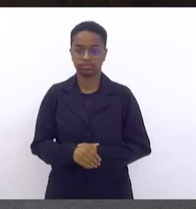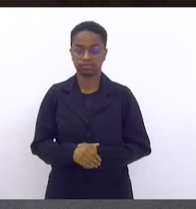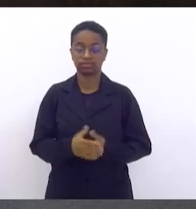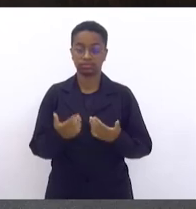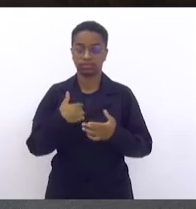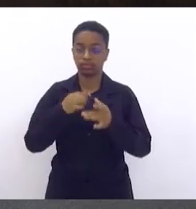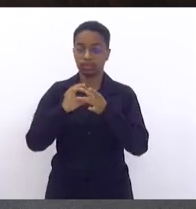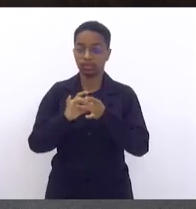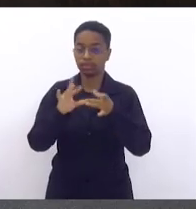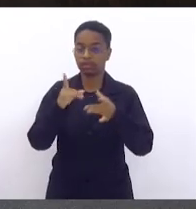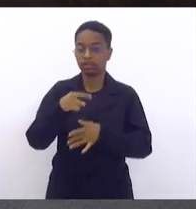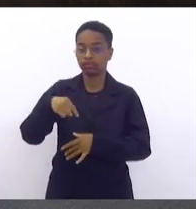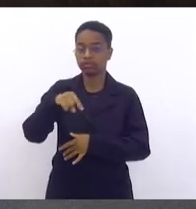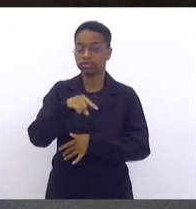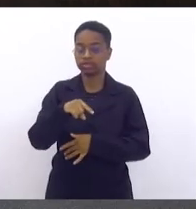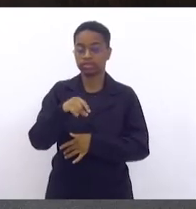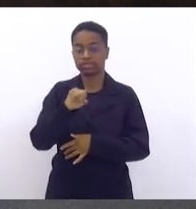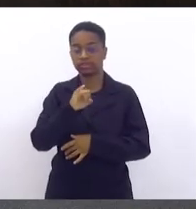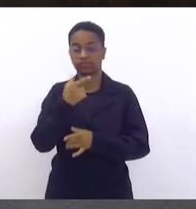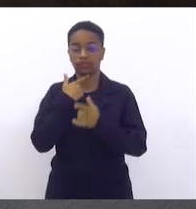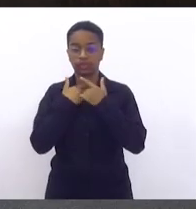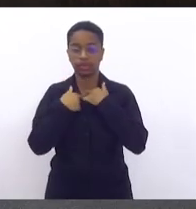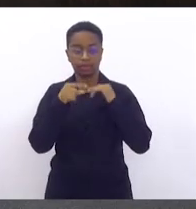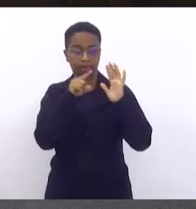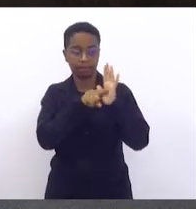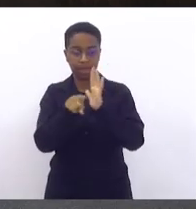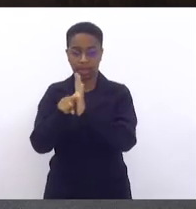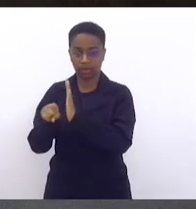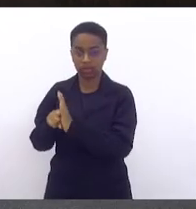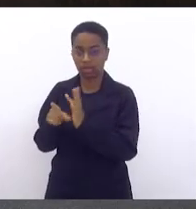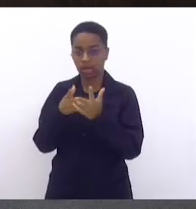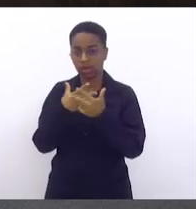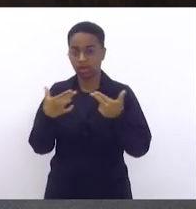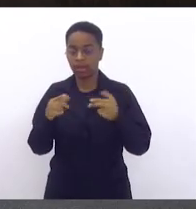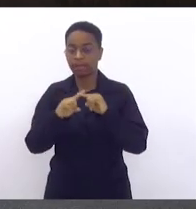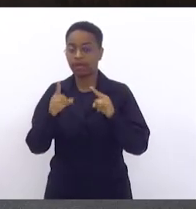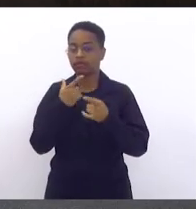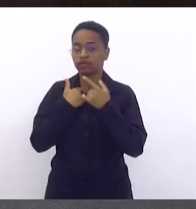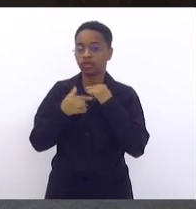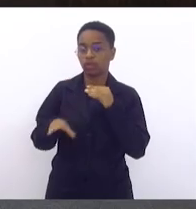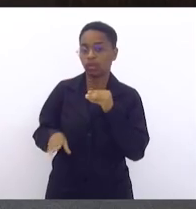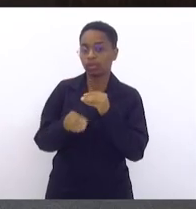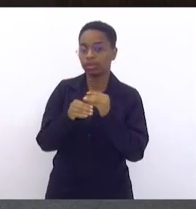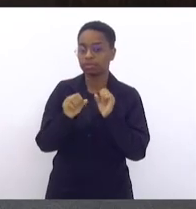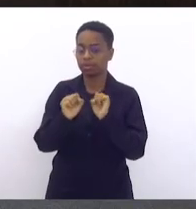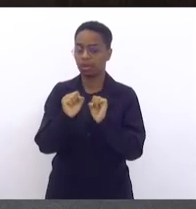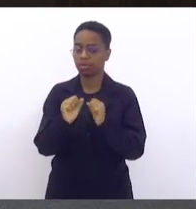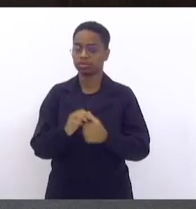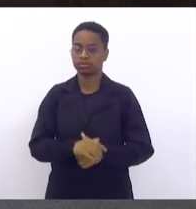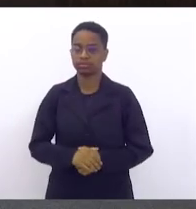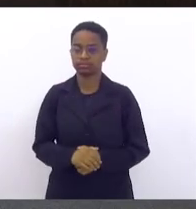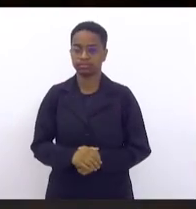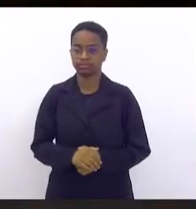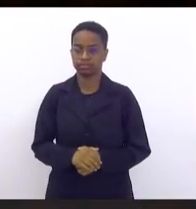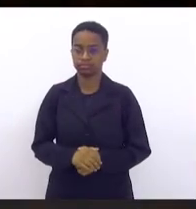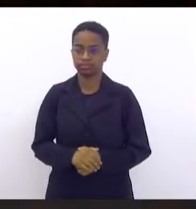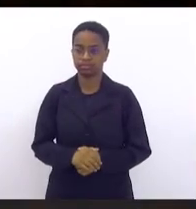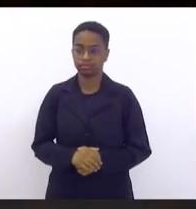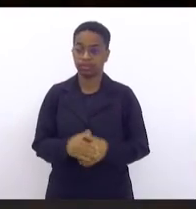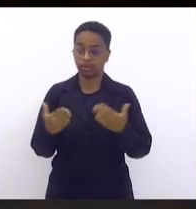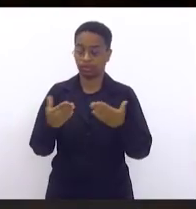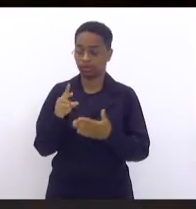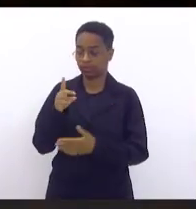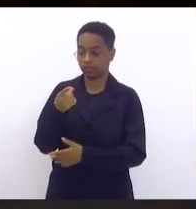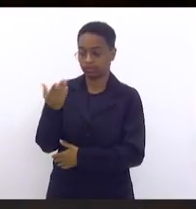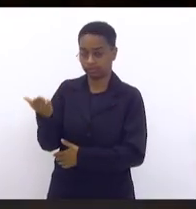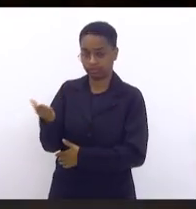vontade também viu se quiserem comentar uma pergunta que foi feita para umas quiser complementar fica à vontade viu É bom então agora para Valéria